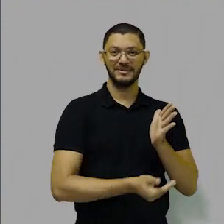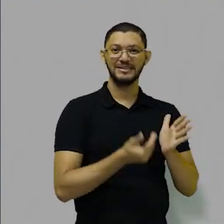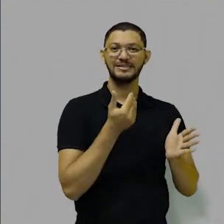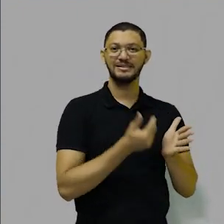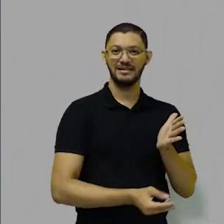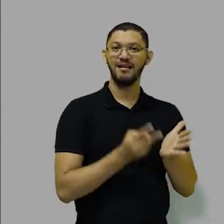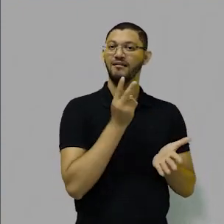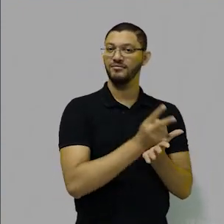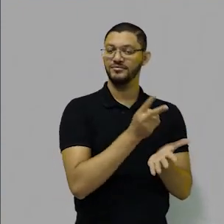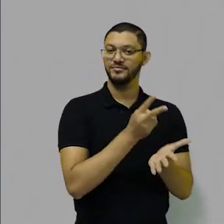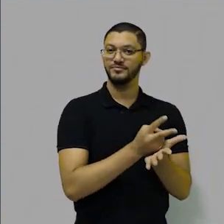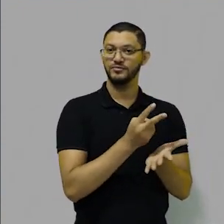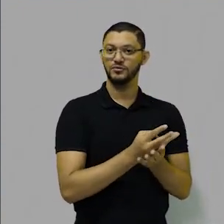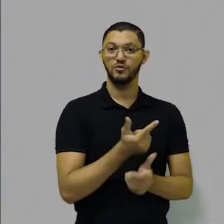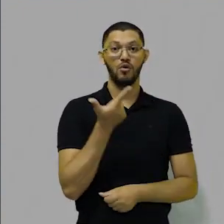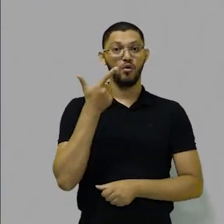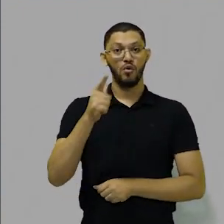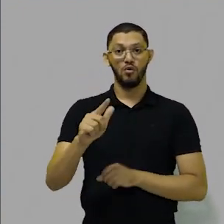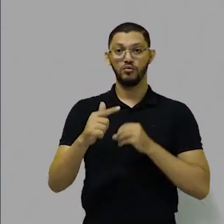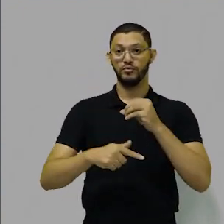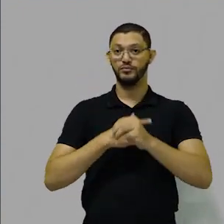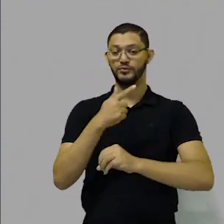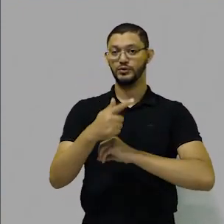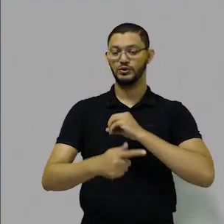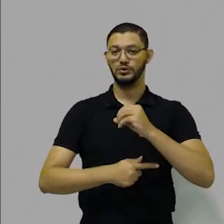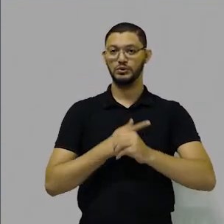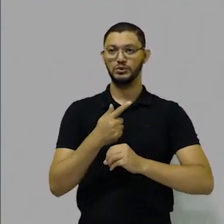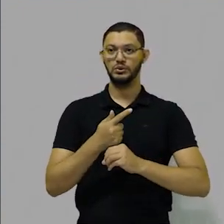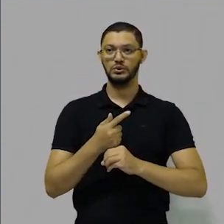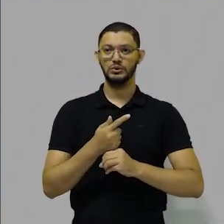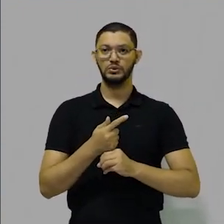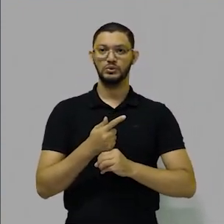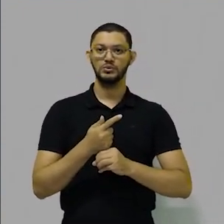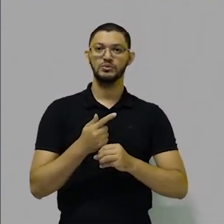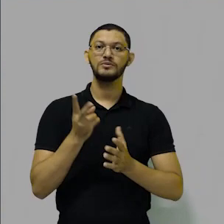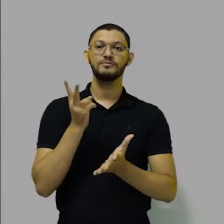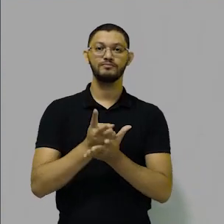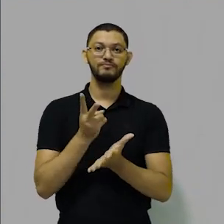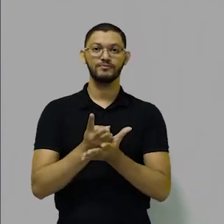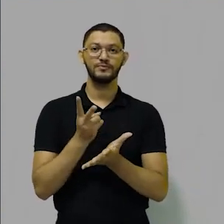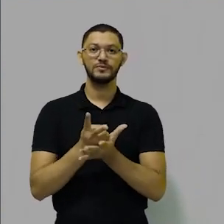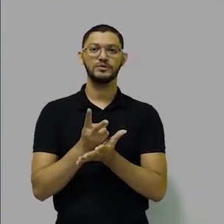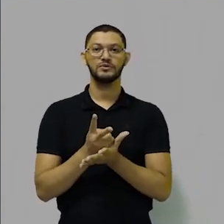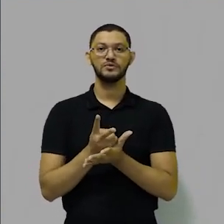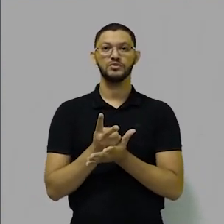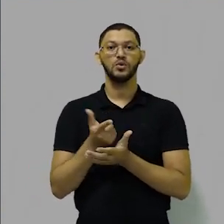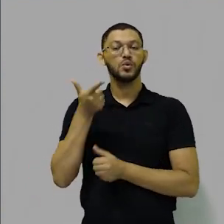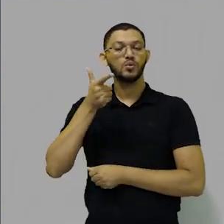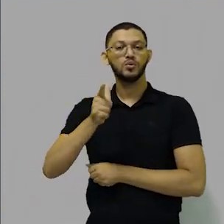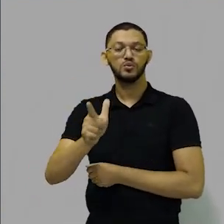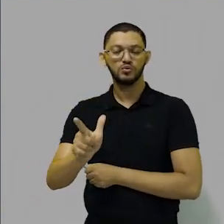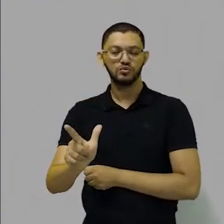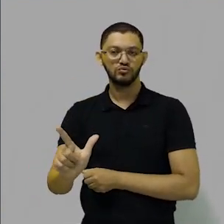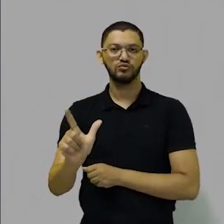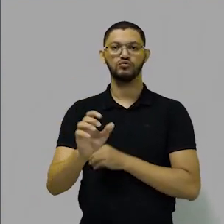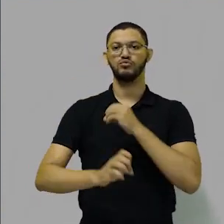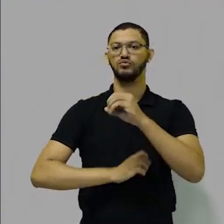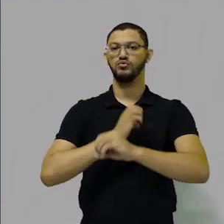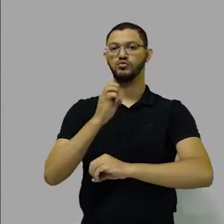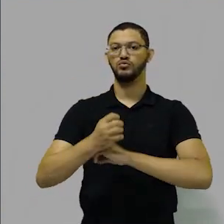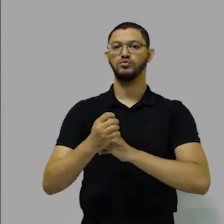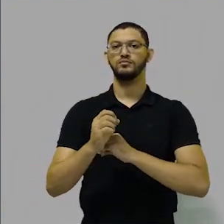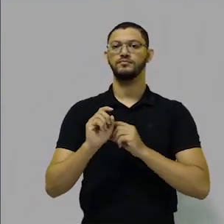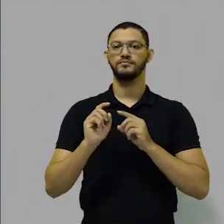perder elétrons para que o outro átomo, né, de forma definitiva, fique com esses elétrons. E aí se